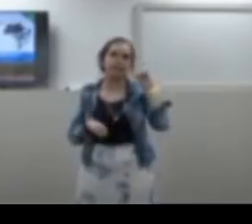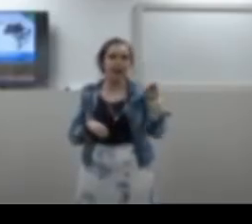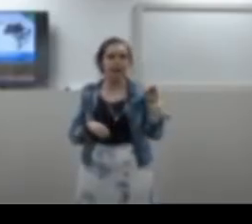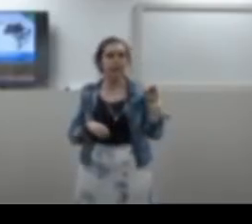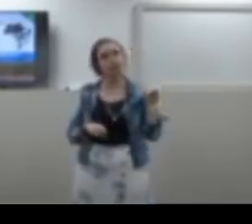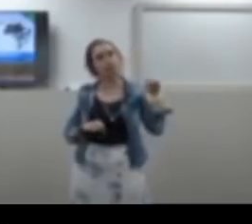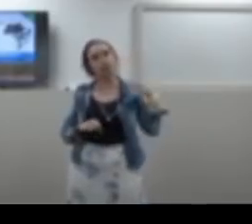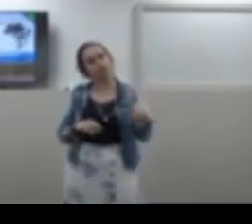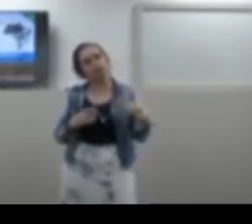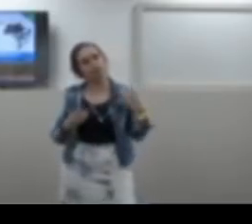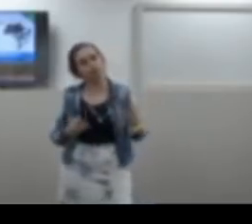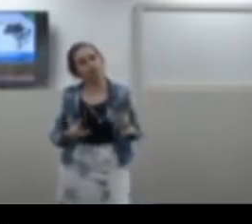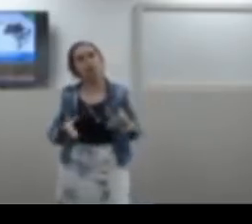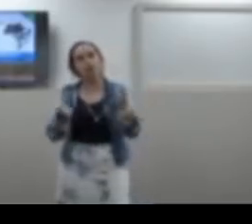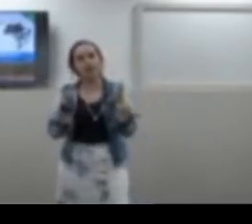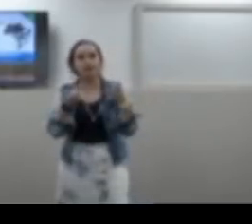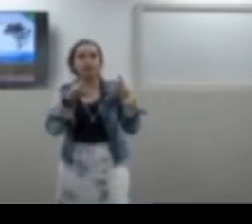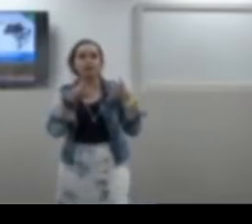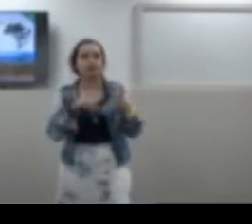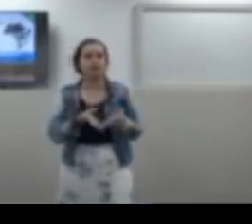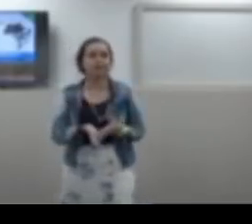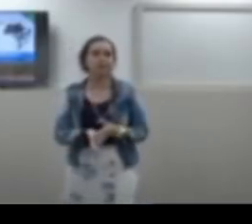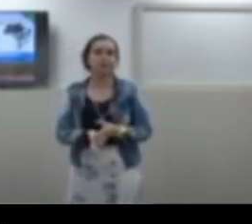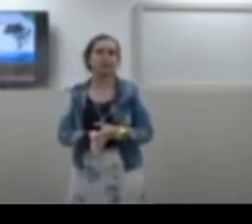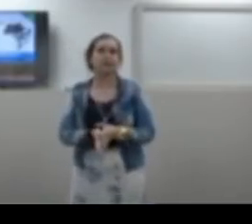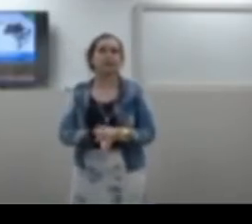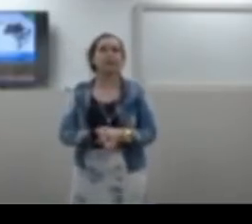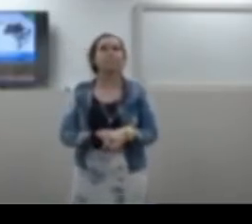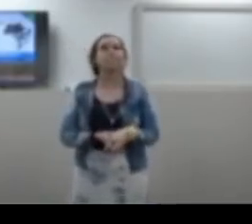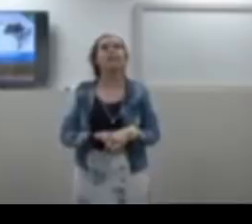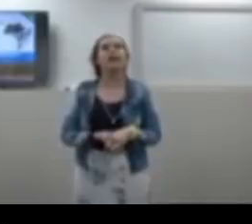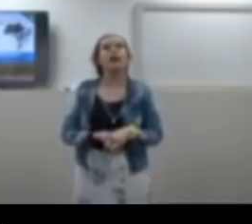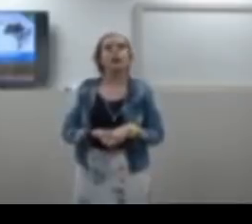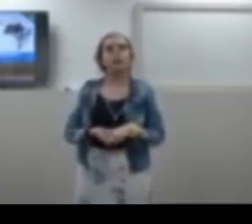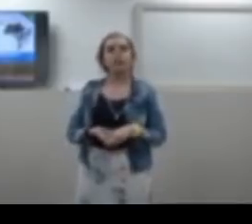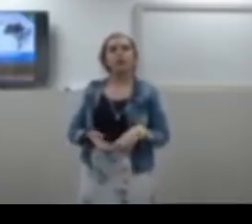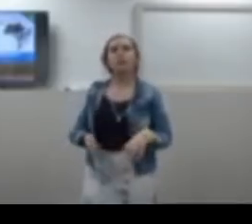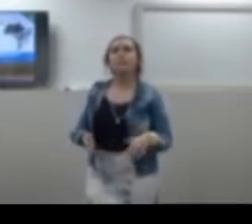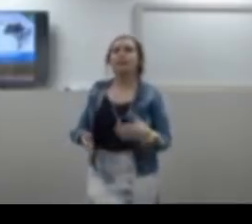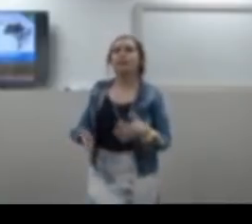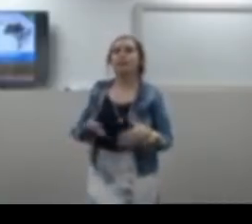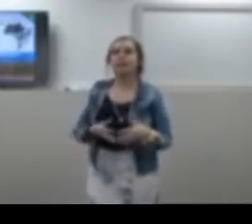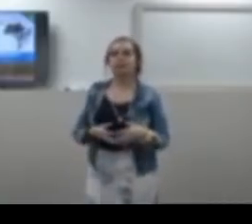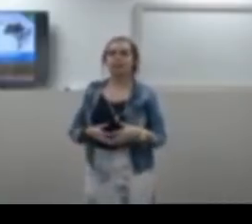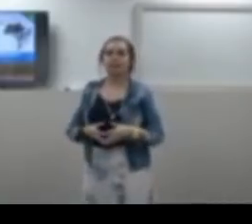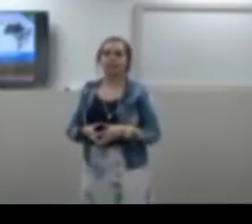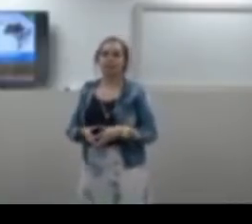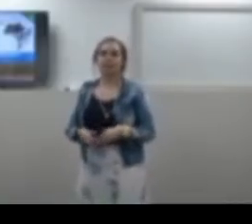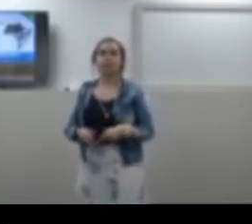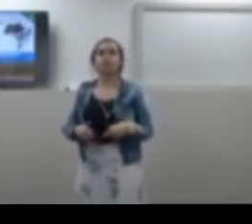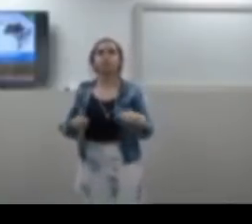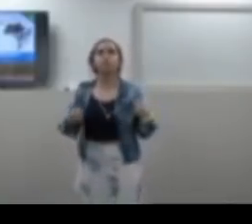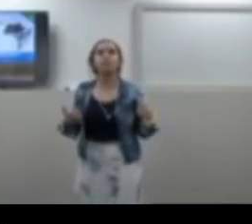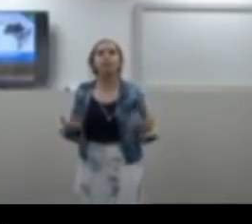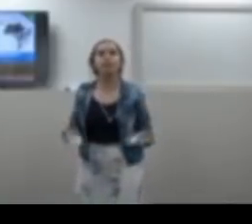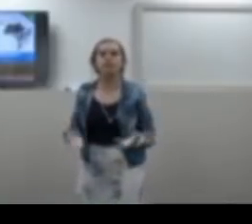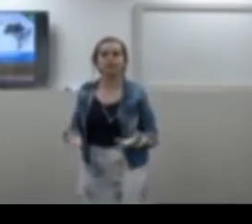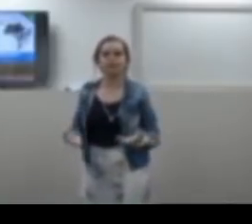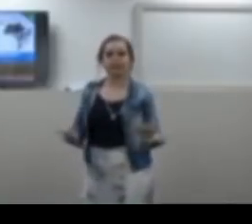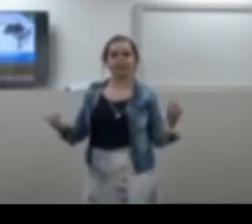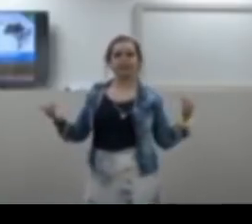território, porque ele fica ali bem no sul do Rio Grande do Sul, uma região bem específica, tá? O bioma predominante nessa região são